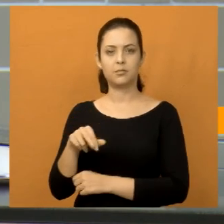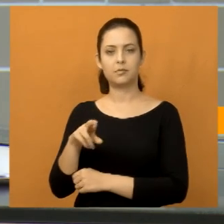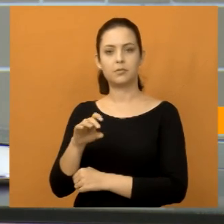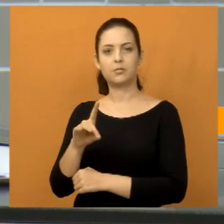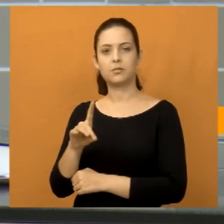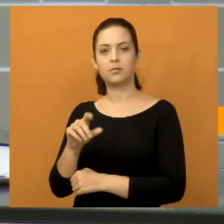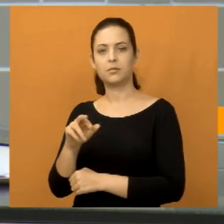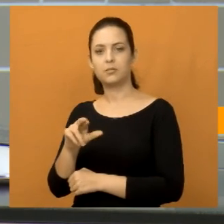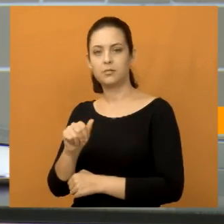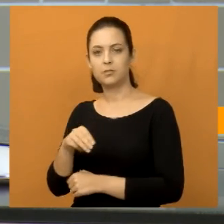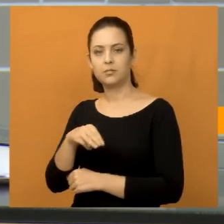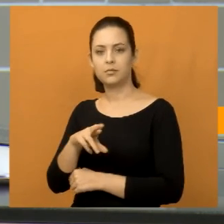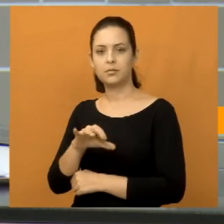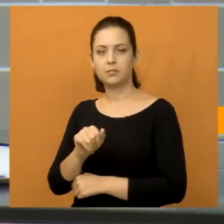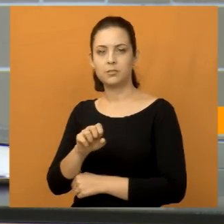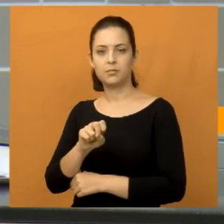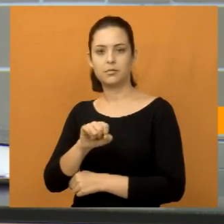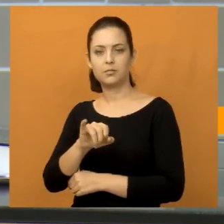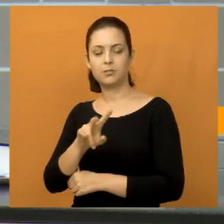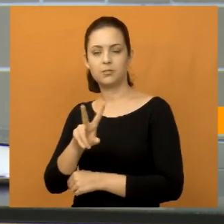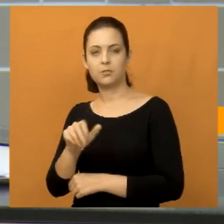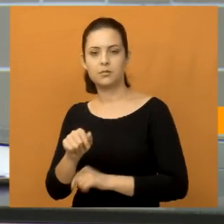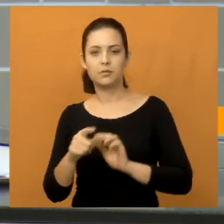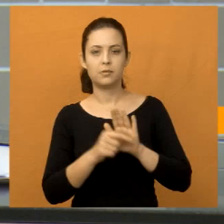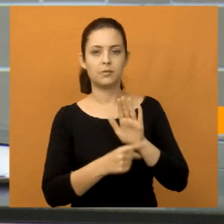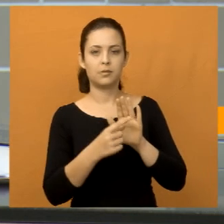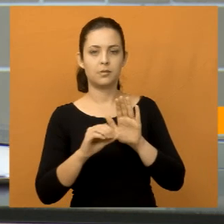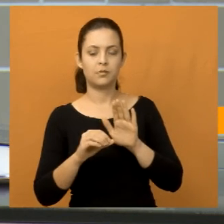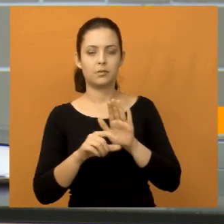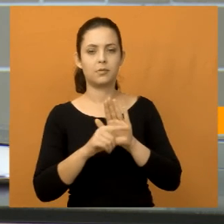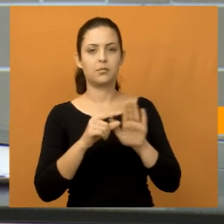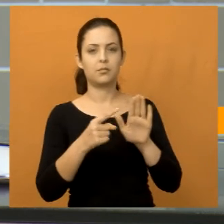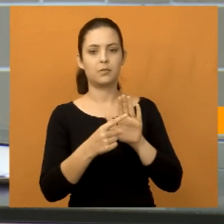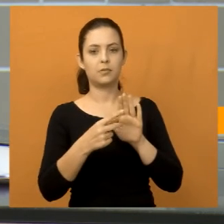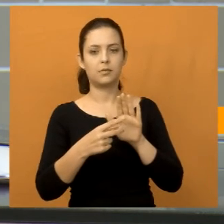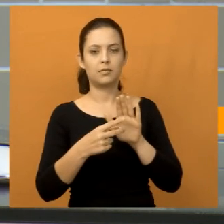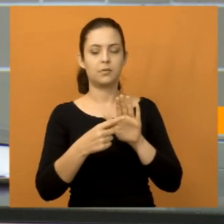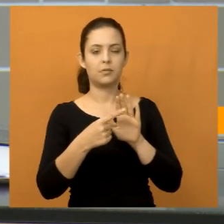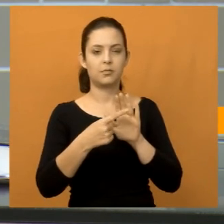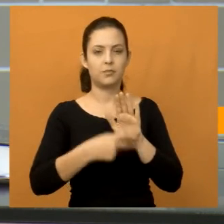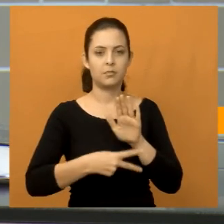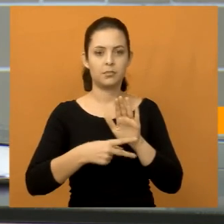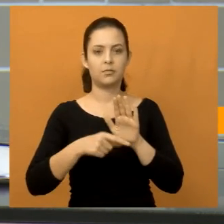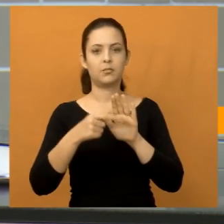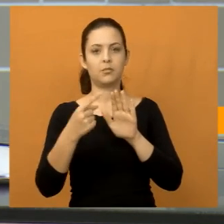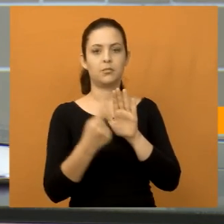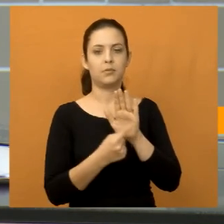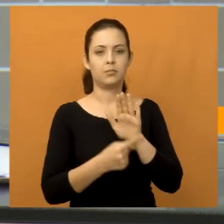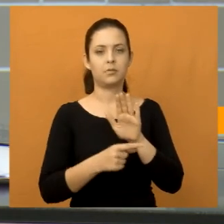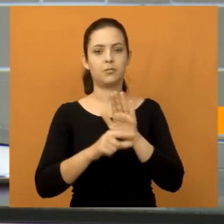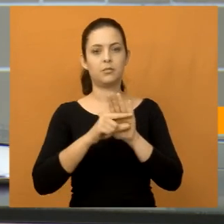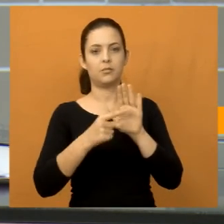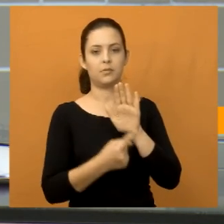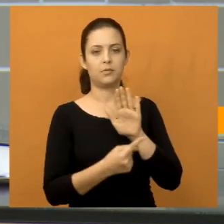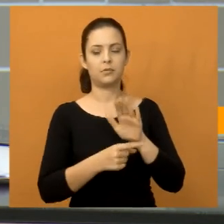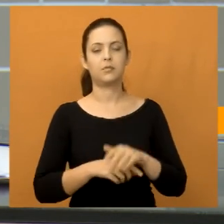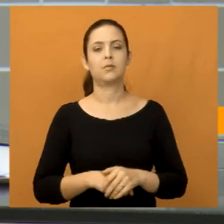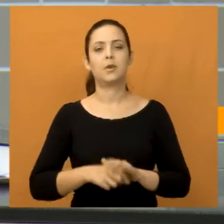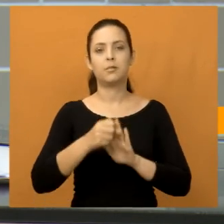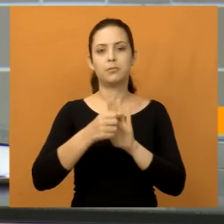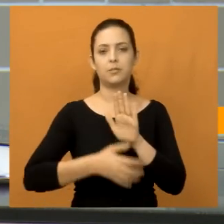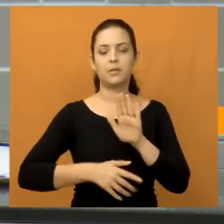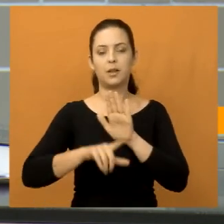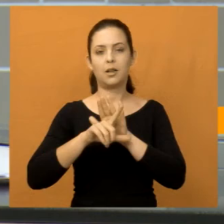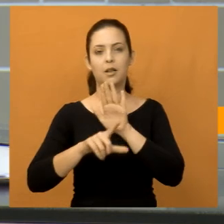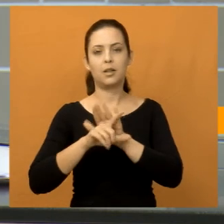da Silva, artigo 10, incisos 1 e 12 e artigo 11, inciso 1, ambos da